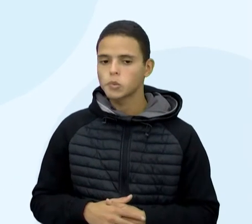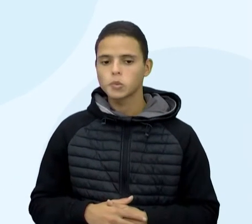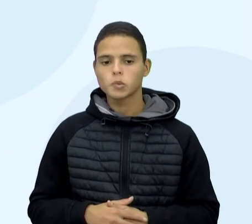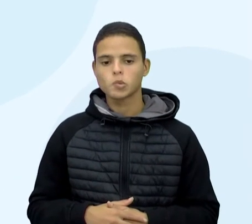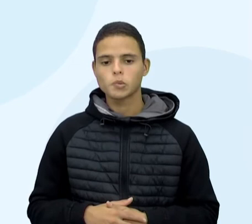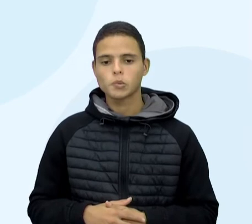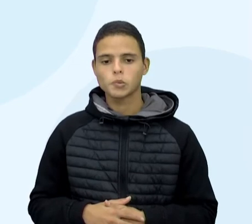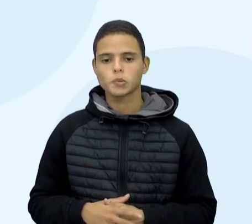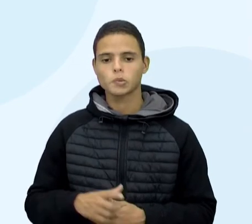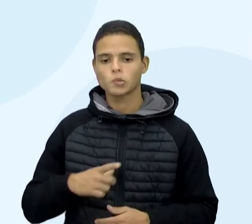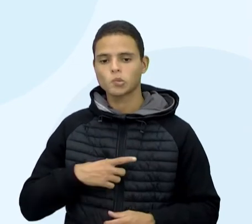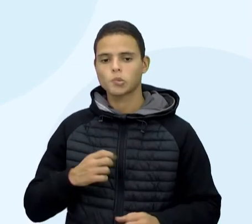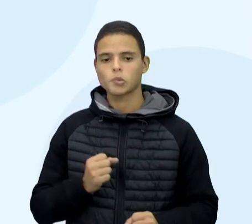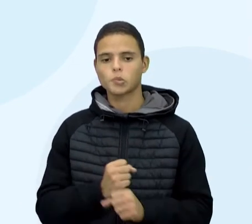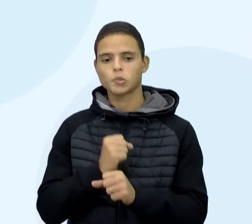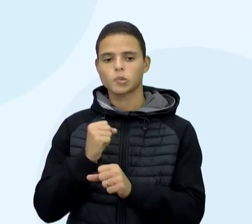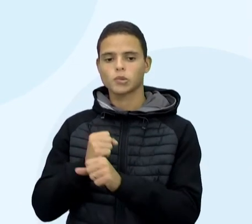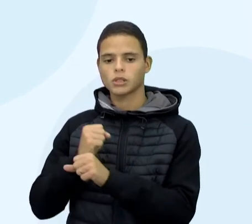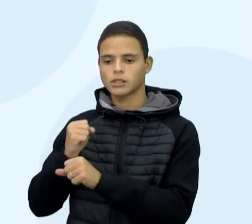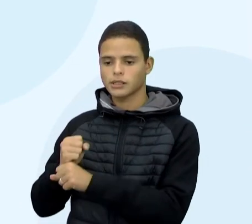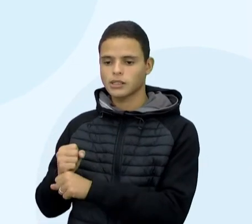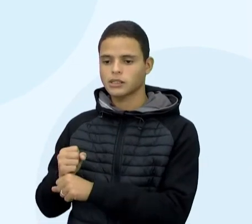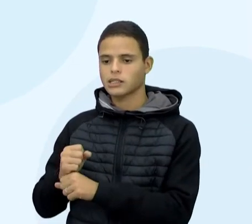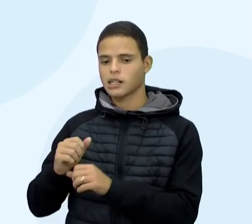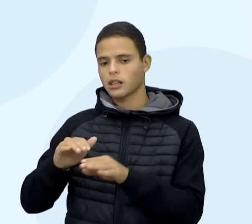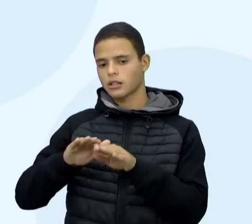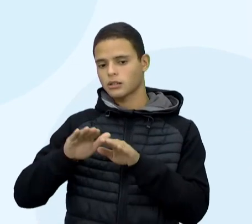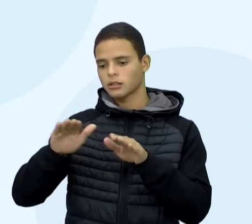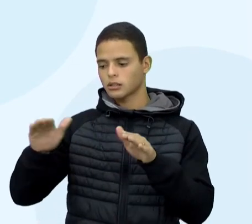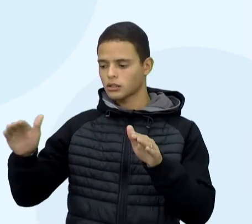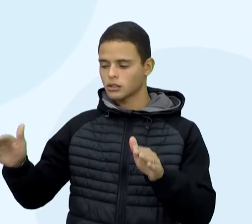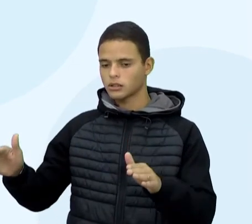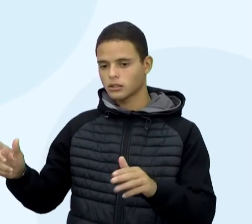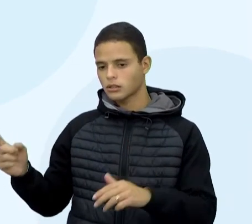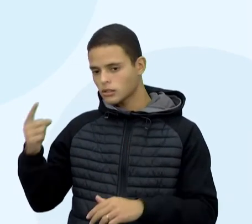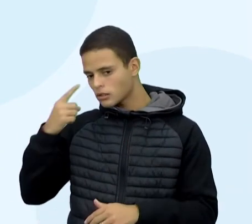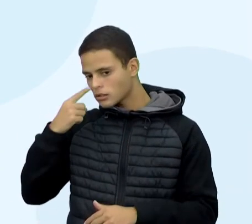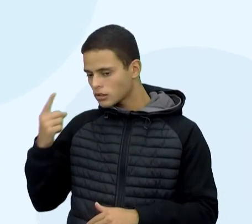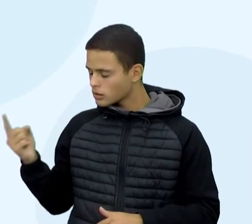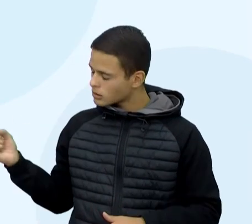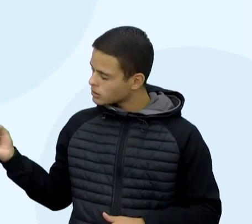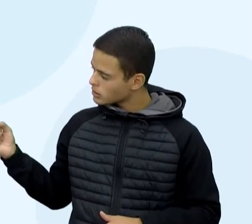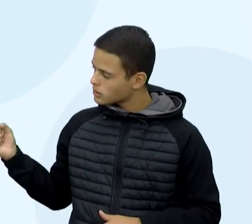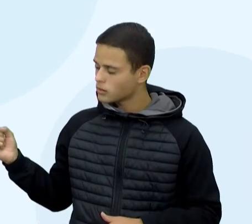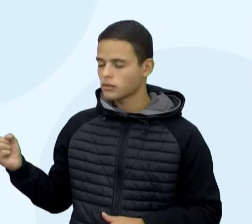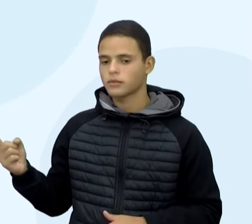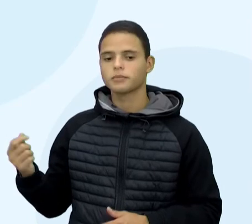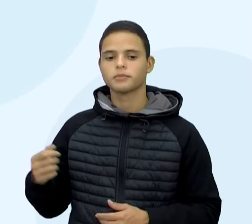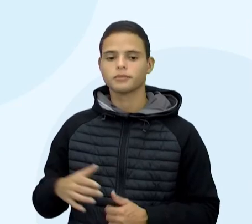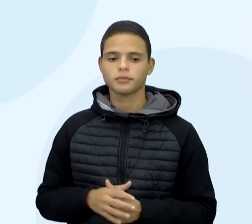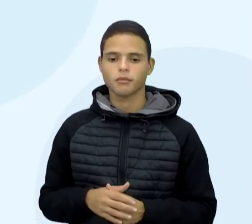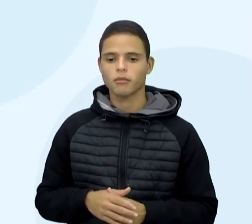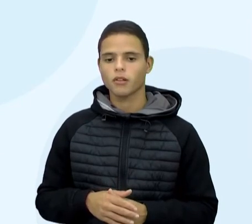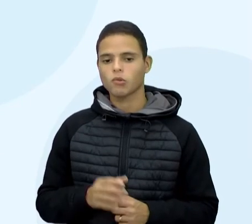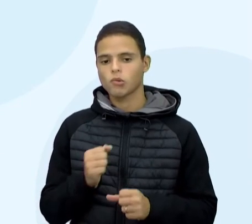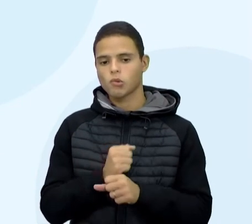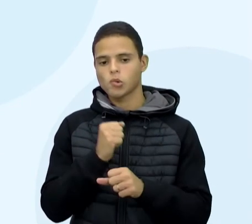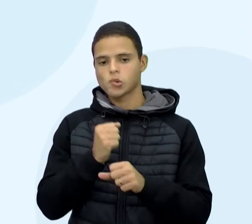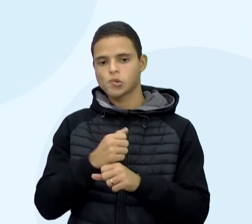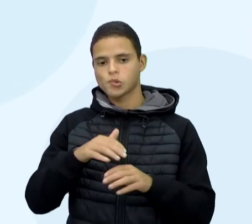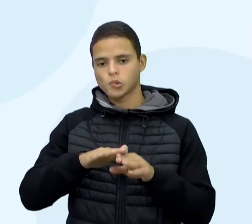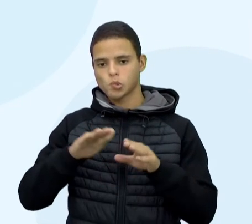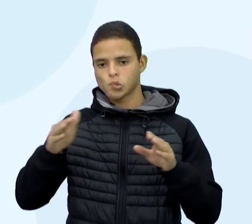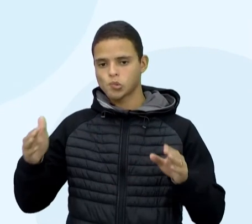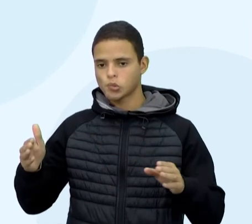a gente tem a construção de um túnel, tá? Então, nessa imagem aqui, nós temos a construção de um